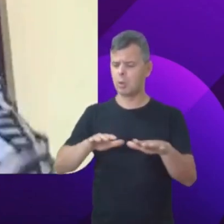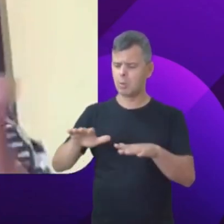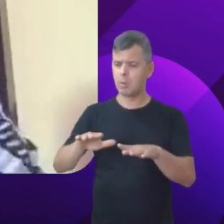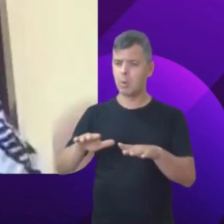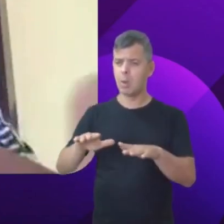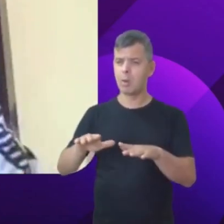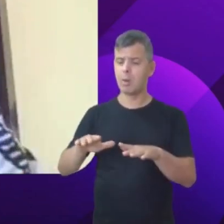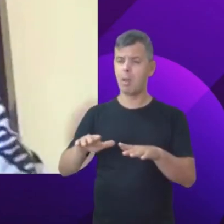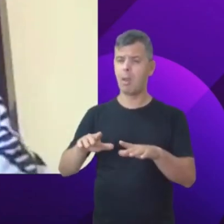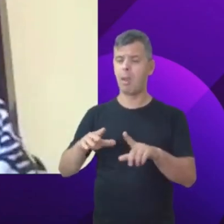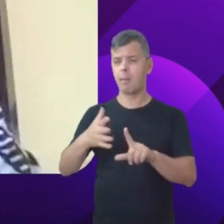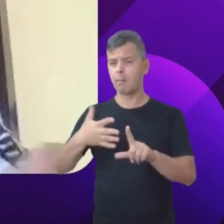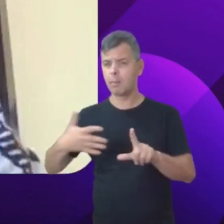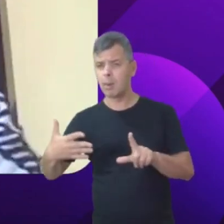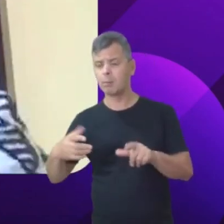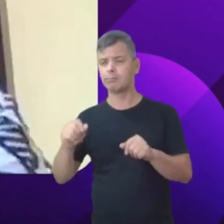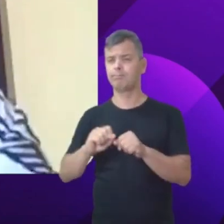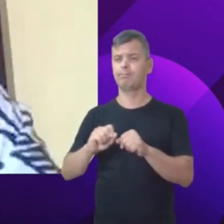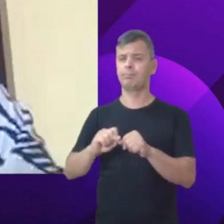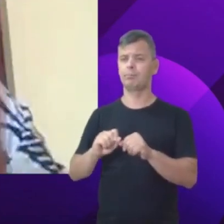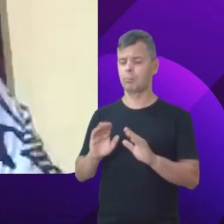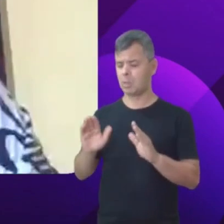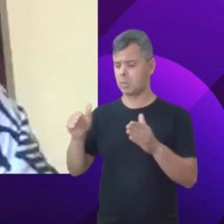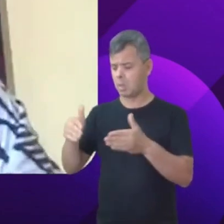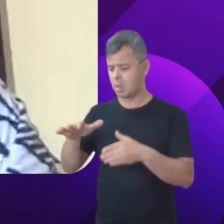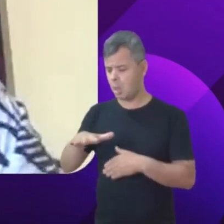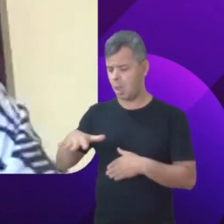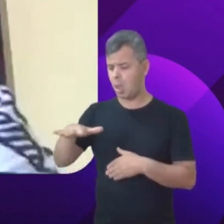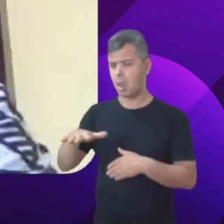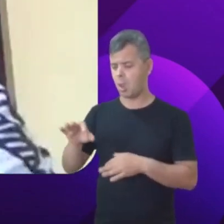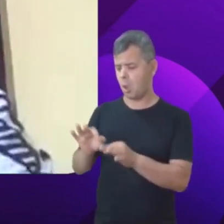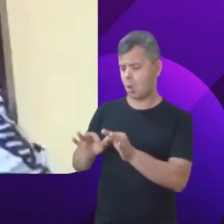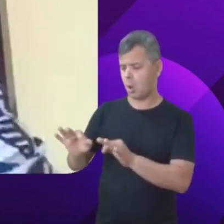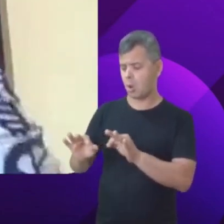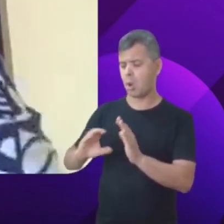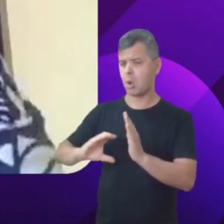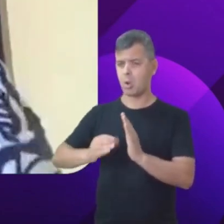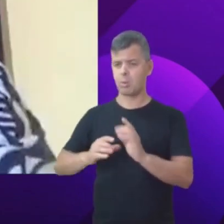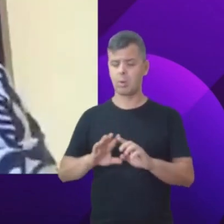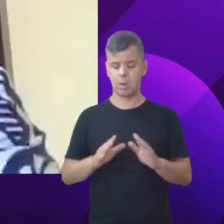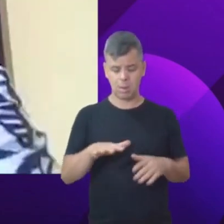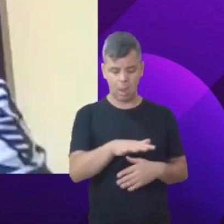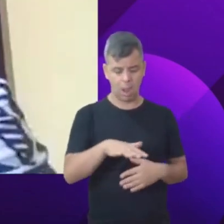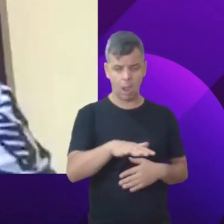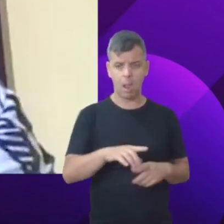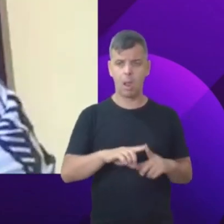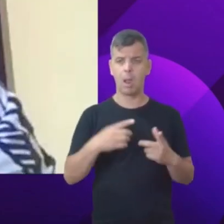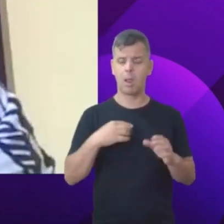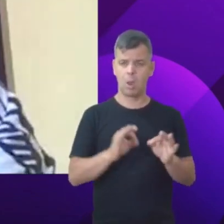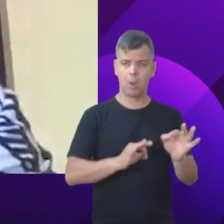lésbico sempre teve uma interação direta, né? Seja no âmbito da organização sindical, seja no âmbito